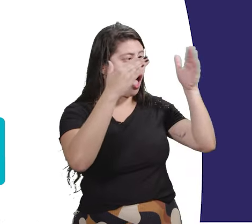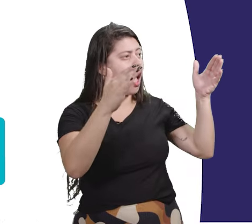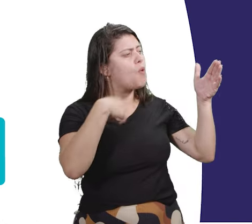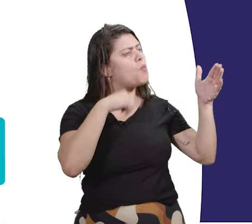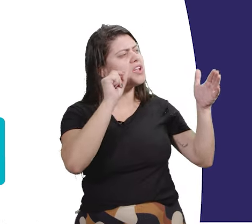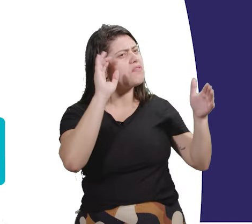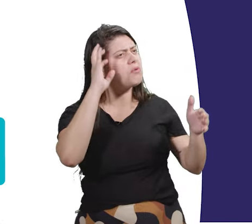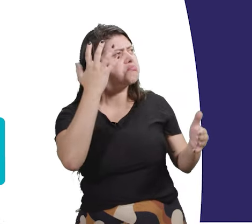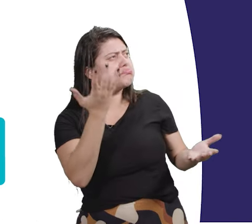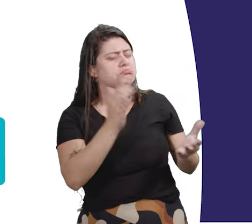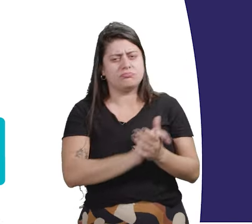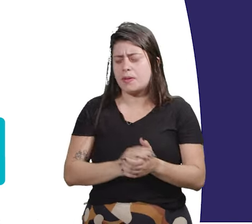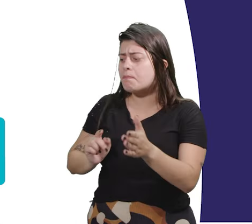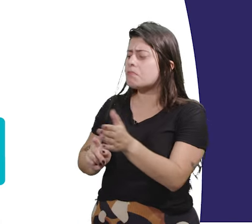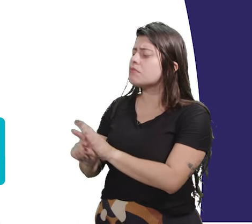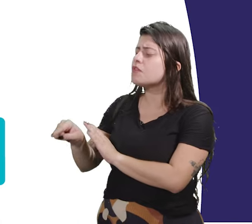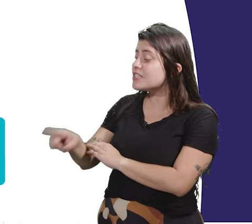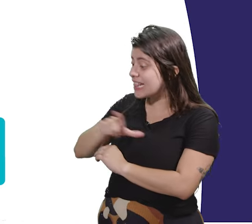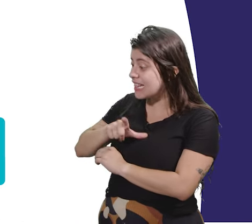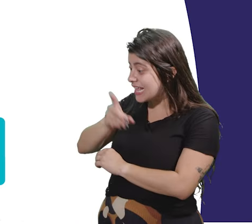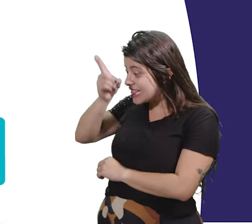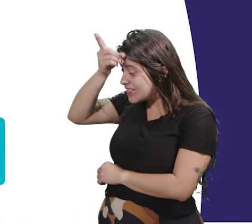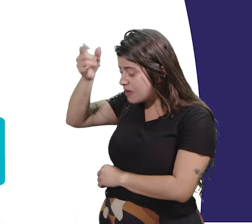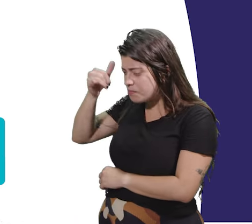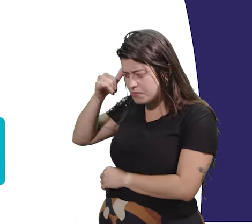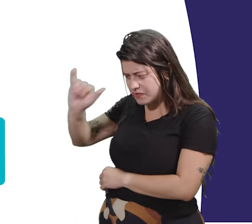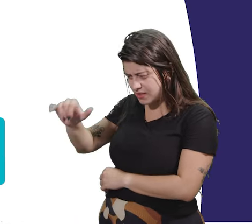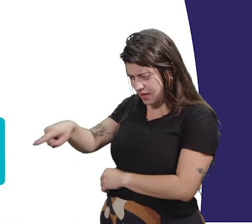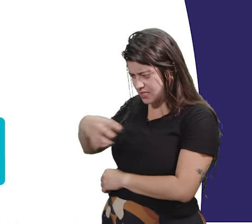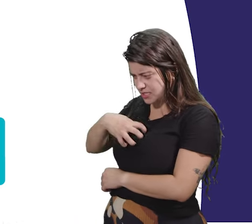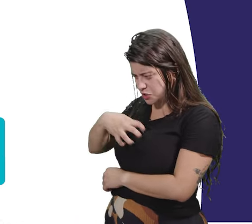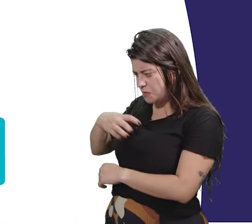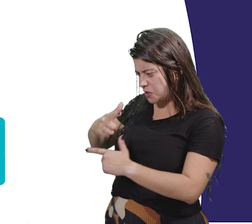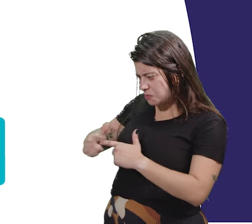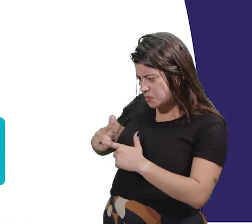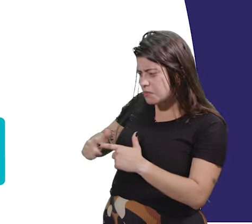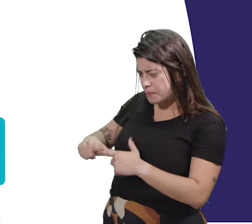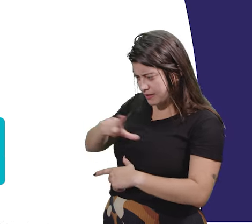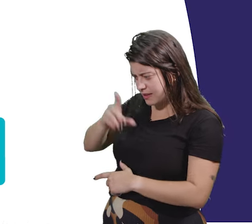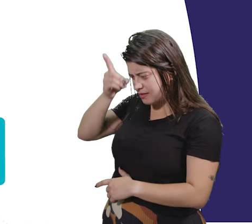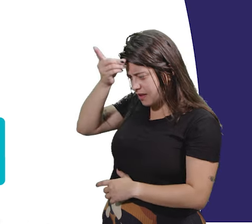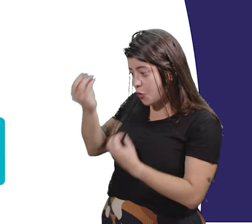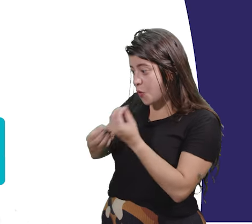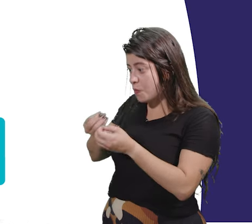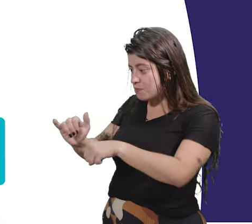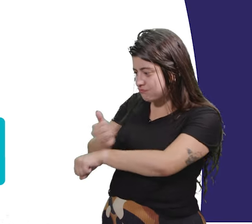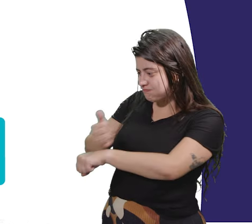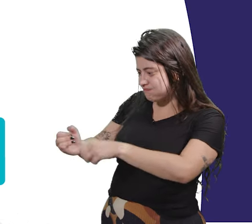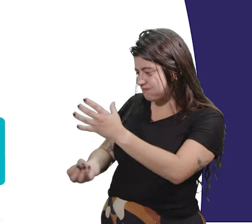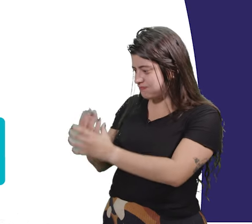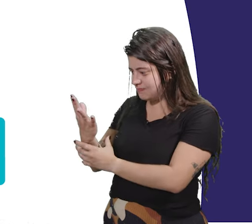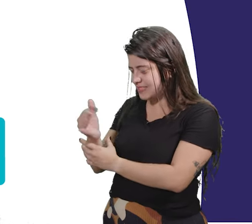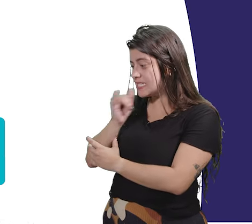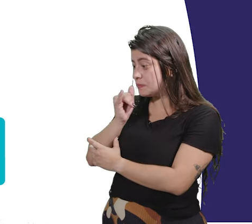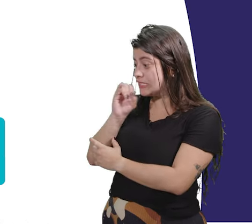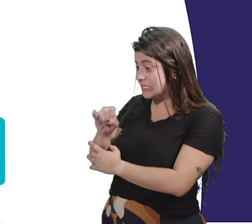Perguntar à criança, né, se ela tem alguma ideia para evitar, às vezes, aquele problema que está acontecendo ali. Da próxima vez, se ele acontecer,